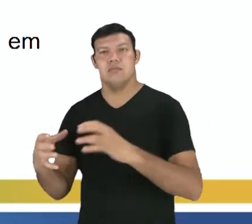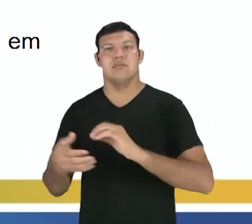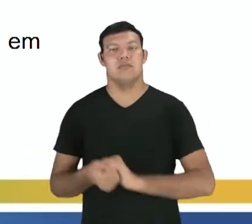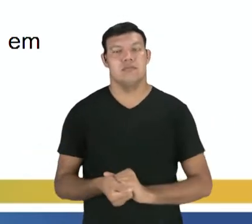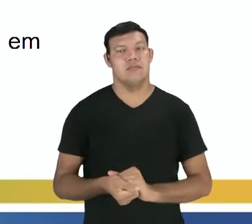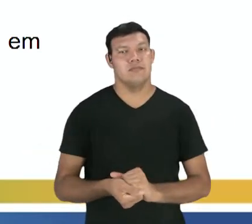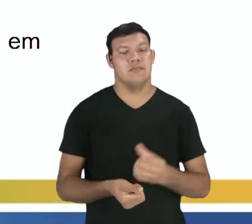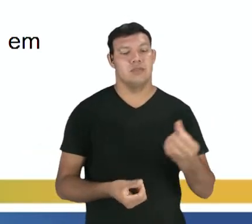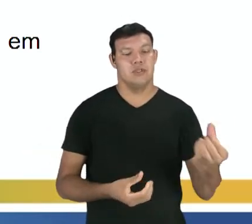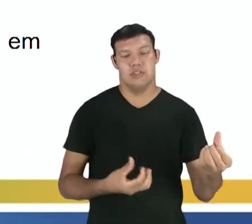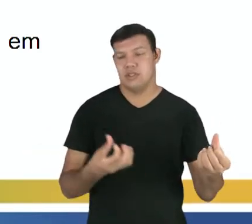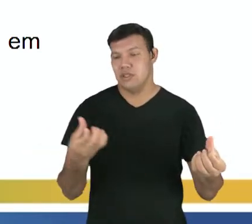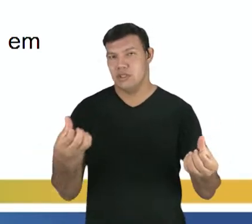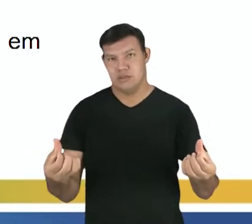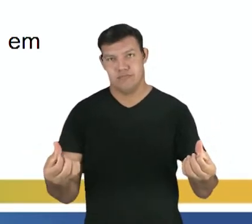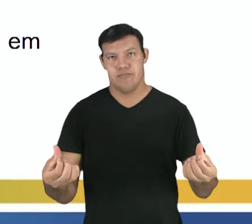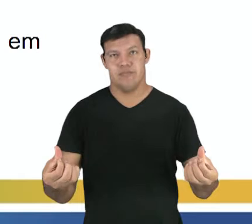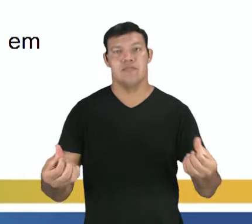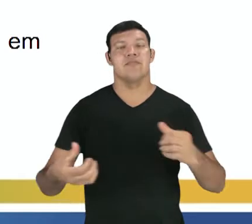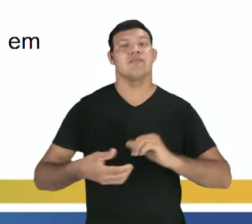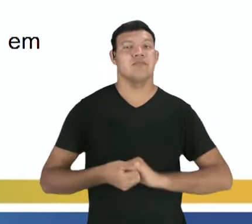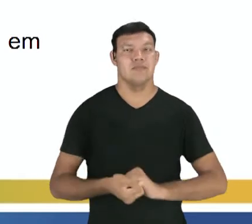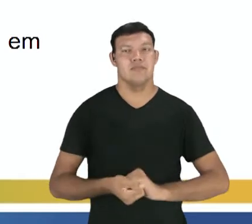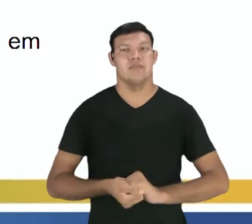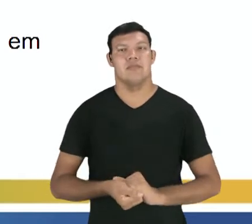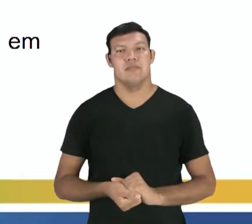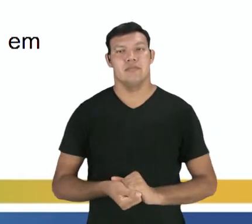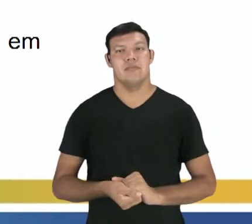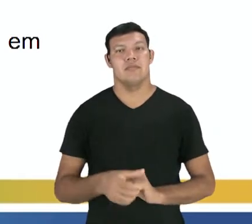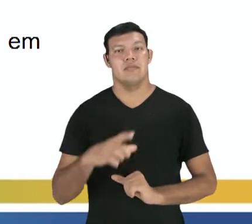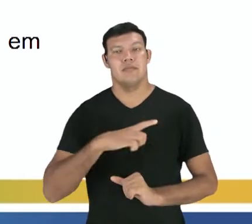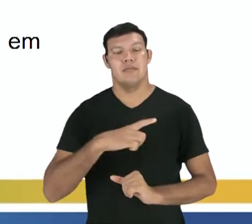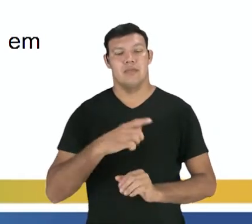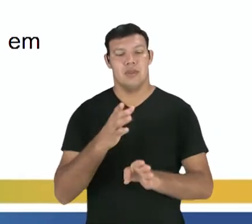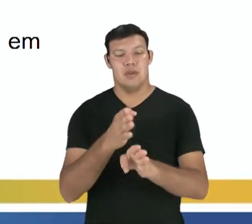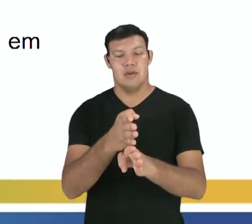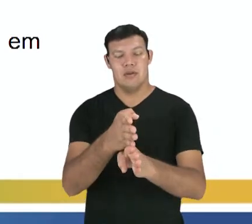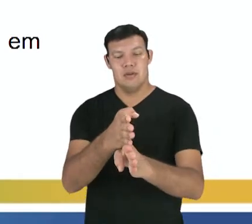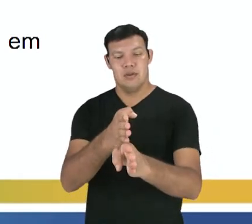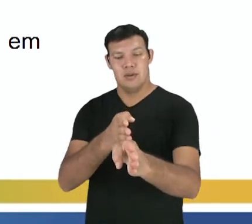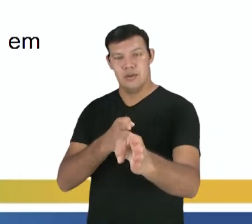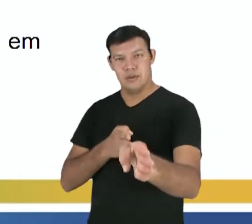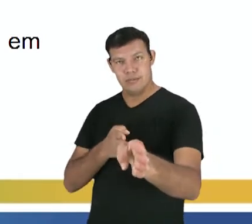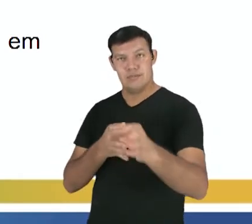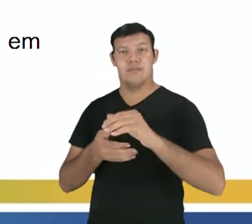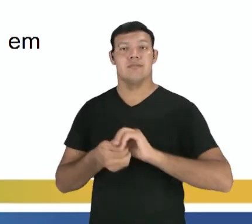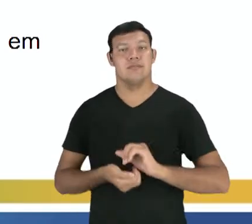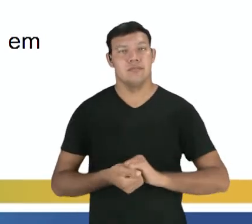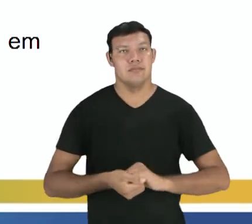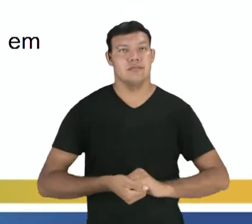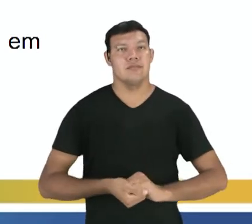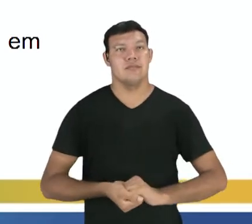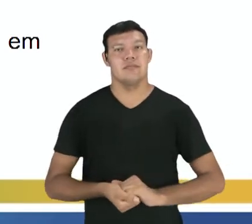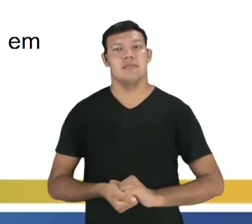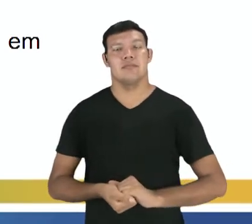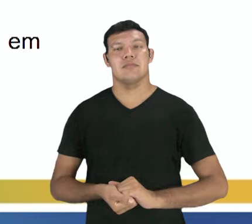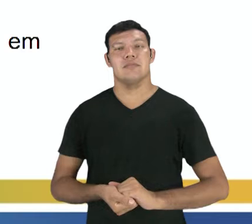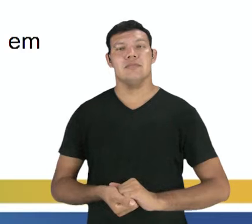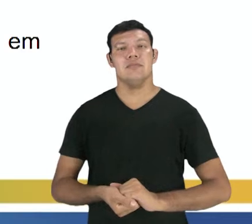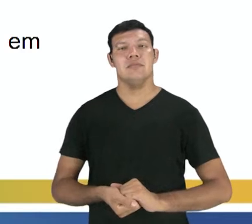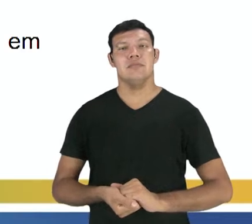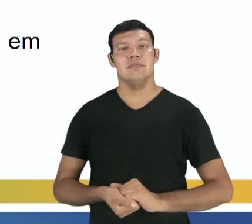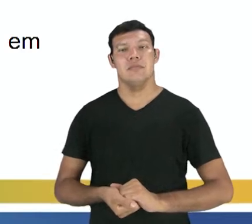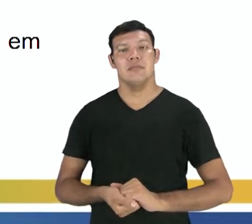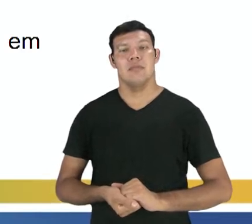6 jogadores, 6 players, e aí nós temos uma rede que separa os 2 times, a net. E aí